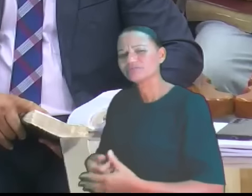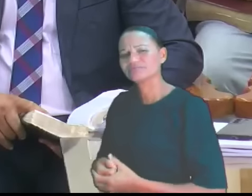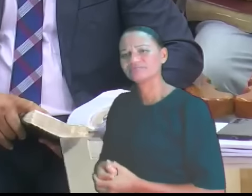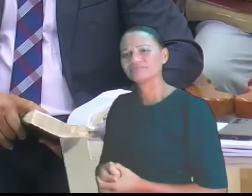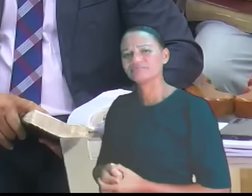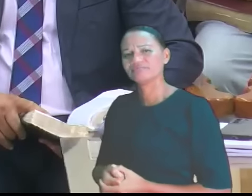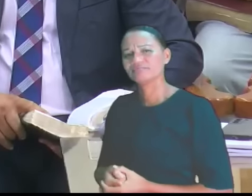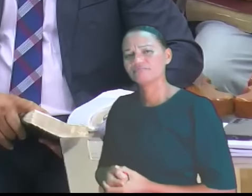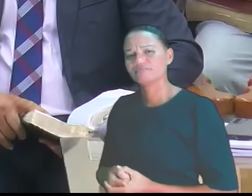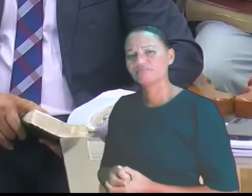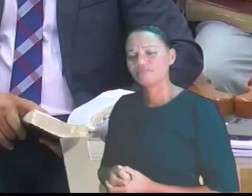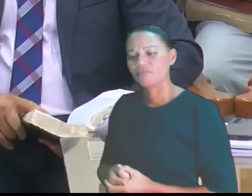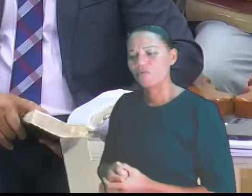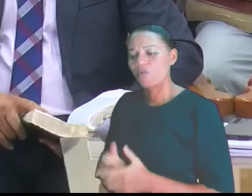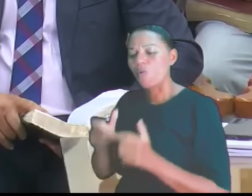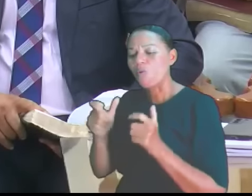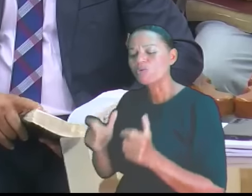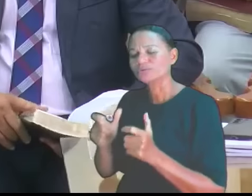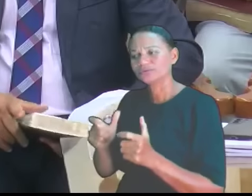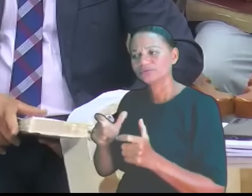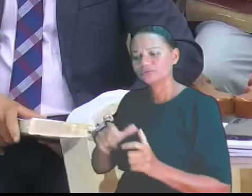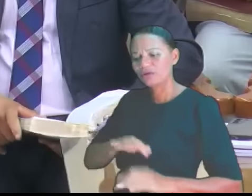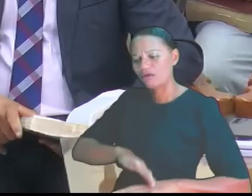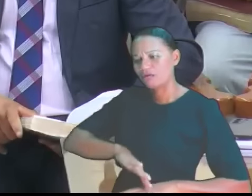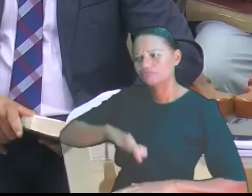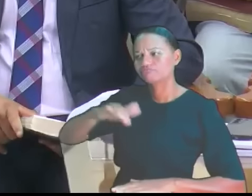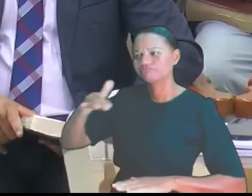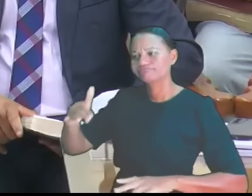aonde Abraão e Isaac estavam?